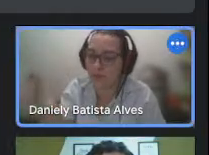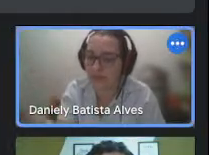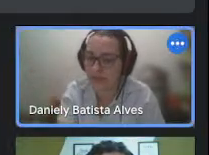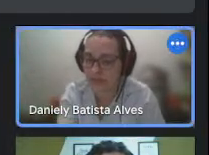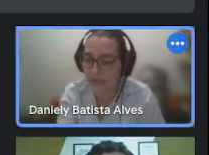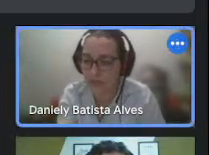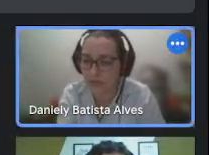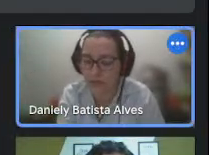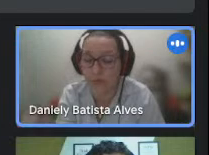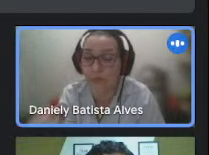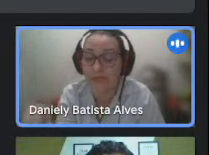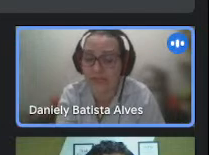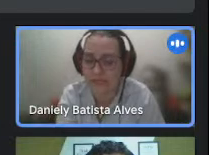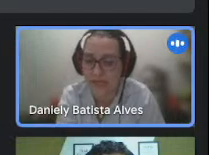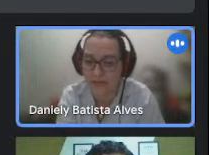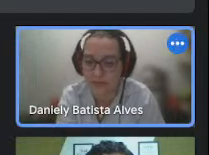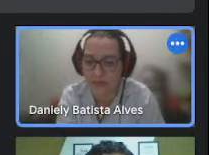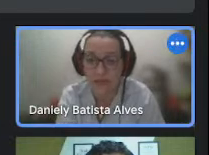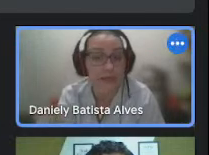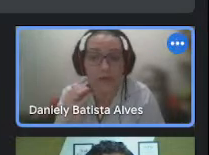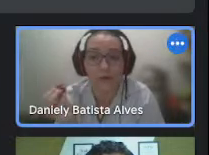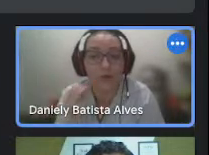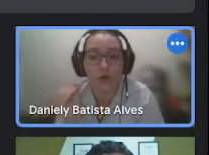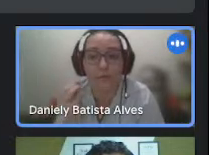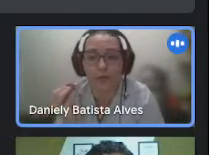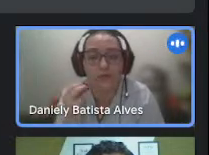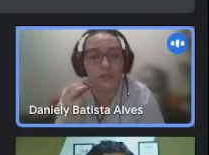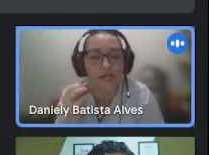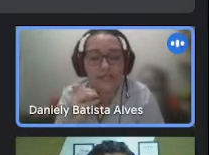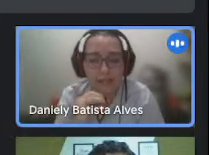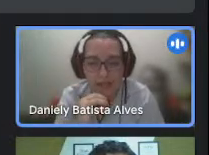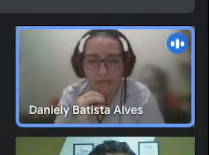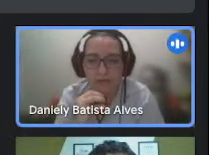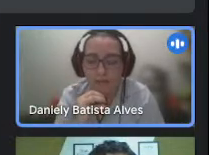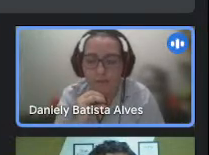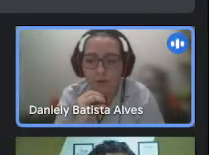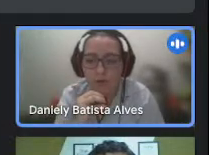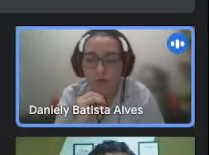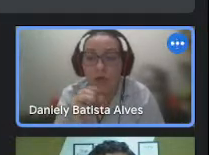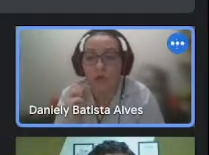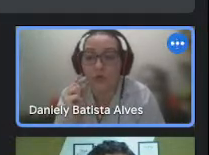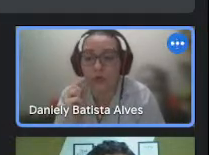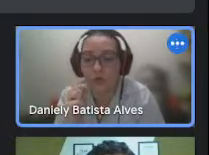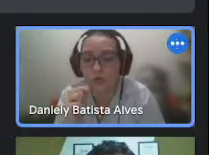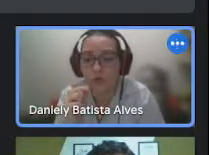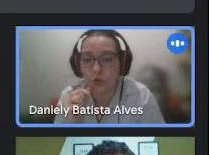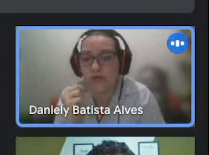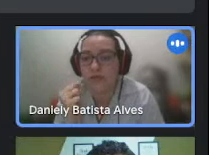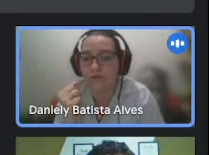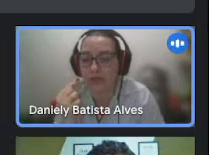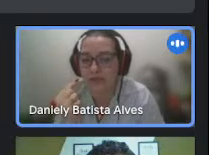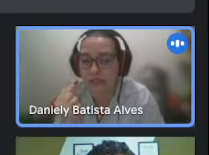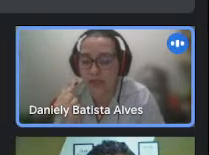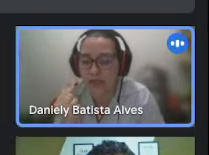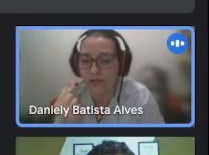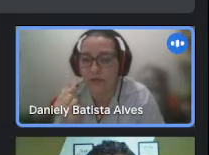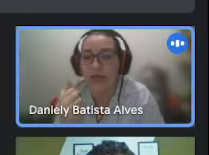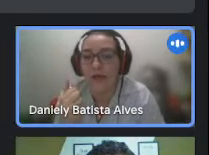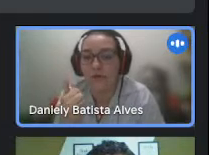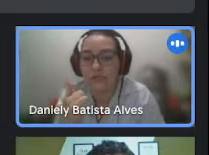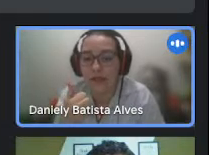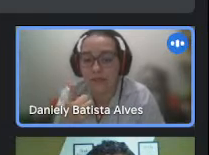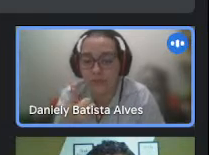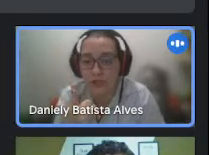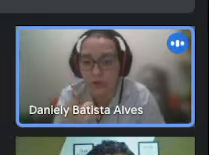os pesquisadores, para os pesquisados. Não é o documento já assinado, tá, pessoal? Os únicos documentos que vêm assinado é